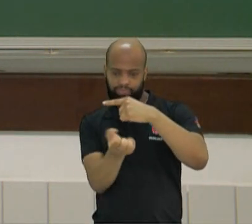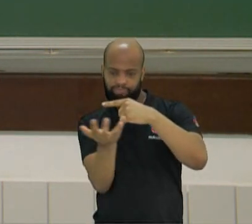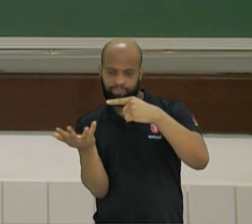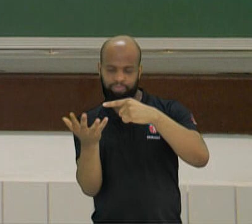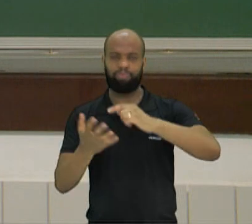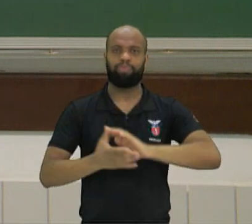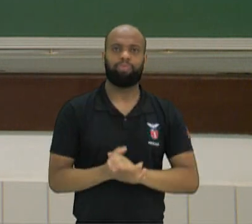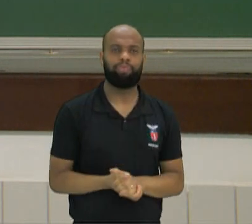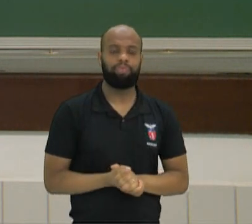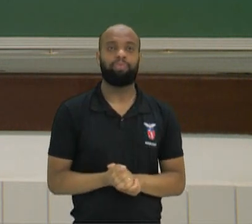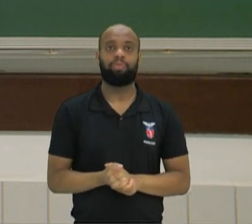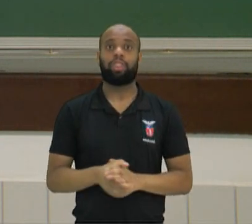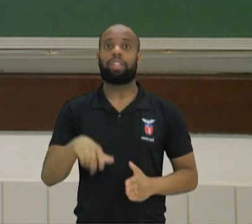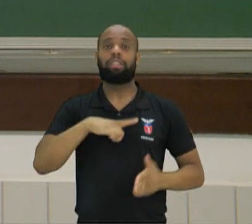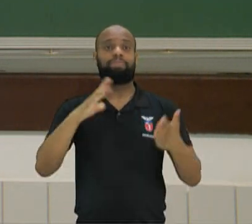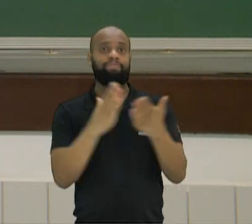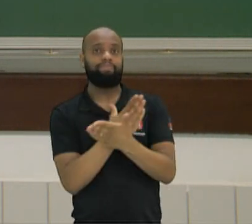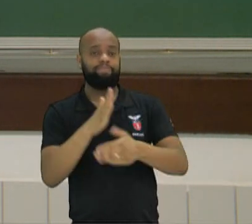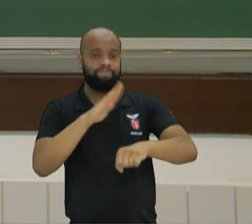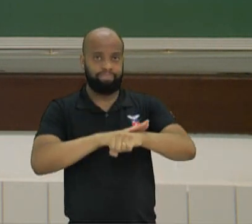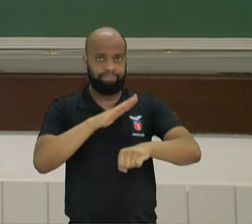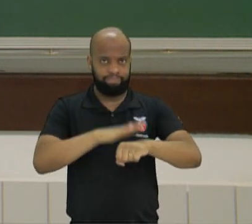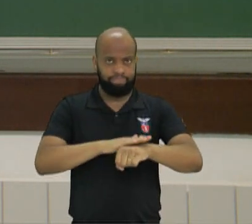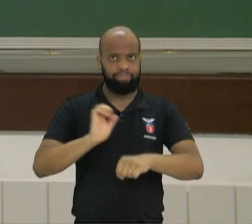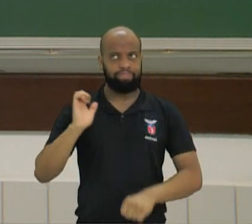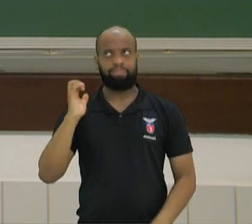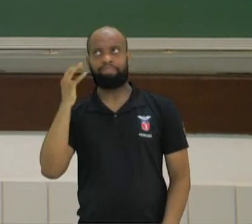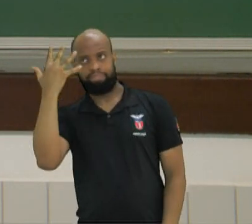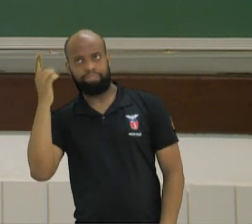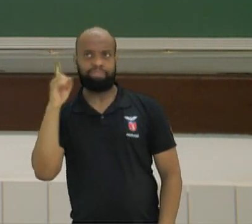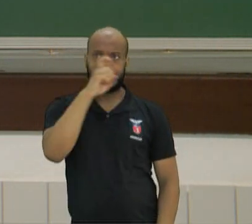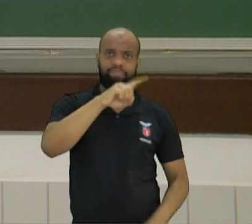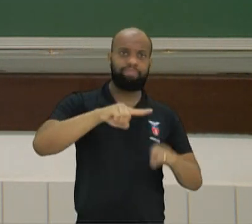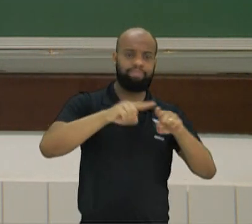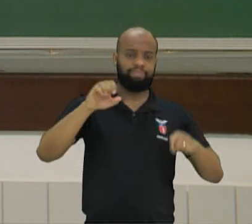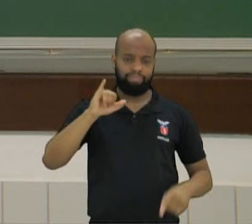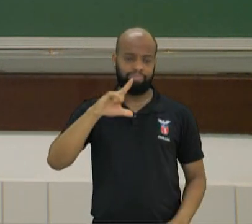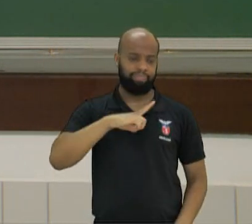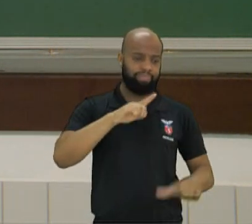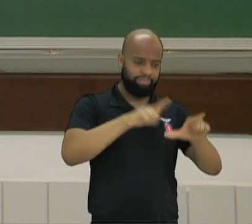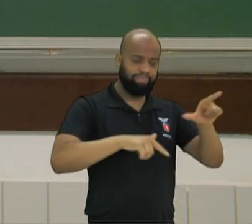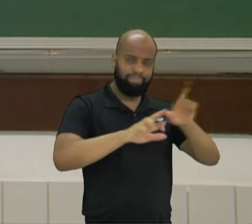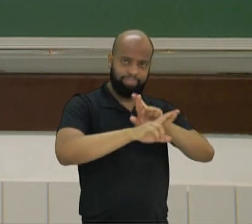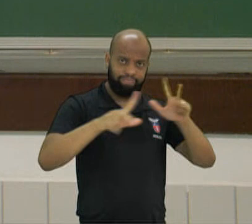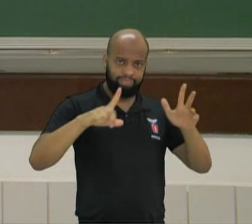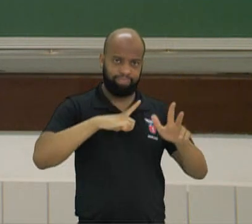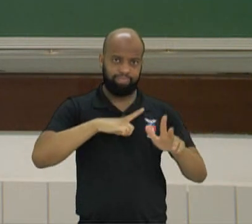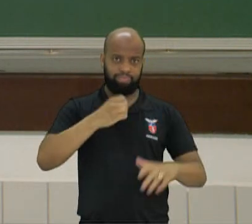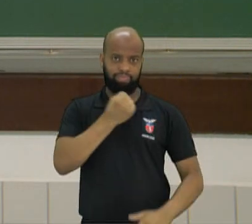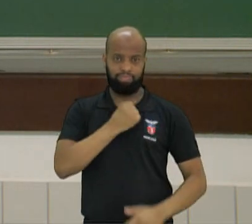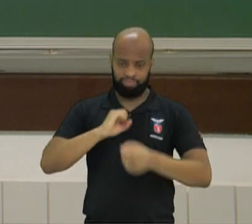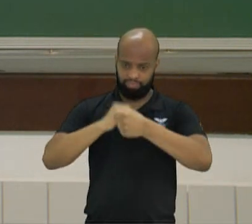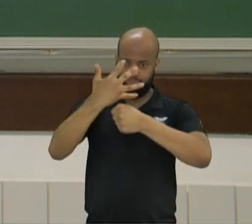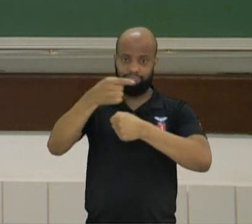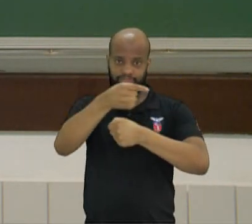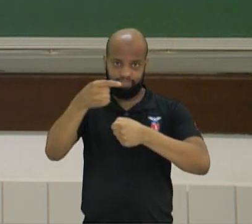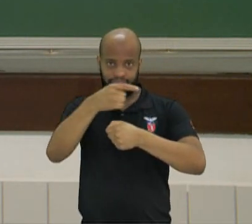disso. Tá? Raros episódios em que isso acontece, mas se acontecer, letra diferente e expoente negativo vai para o denominador.